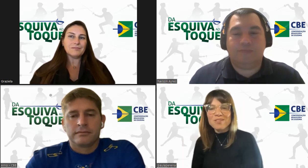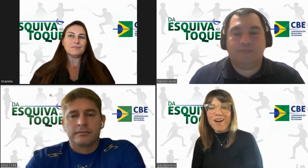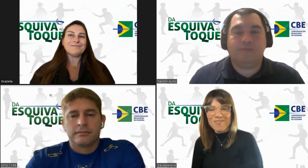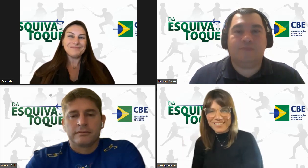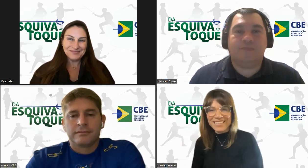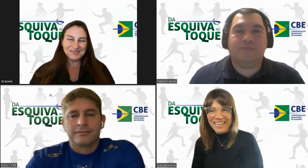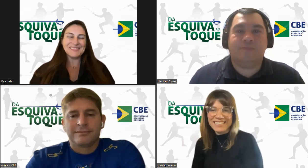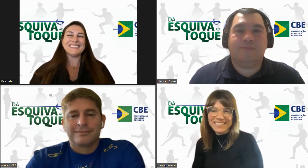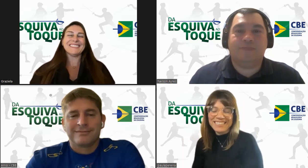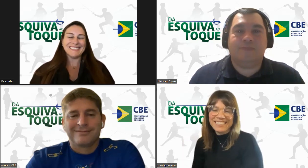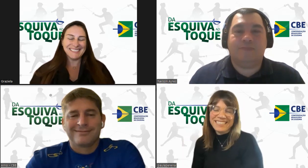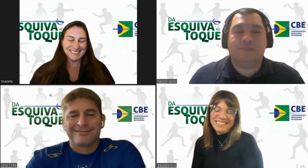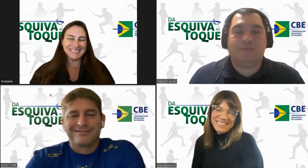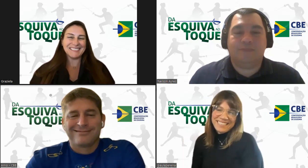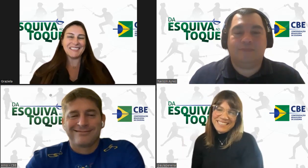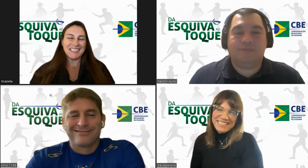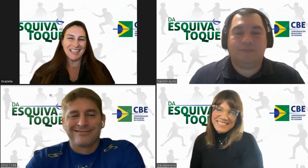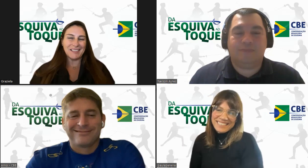emocional